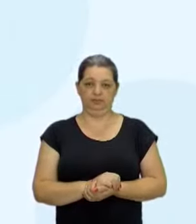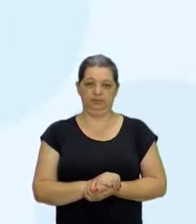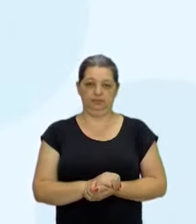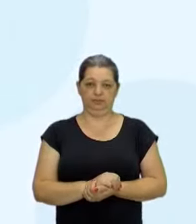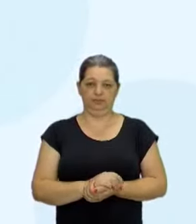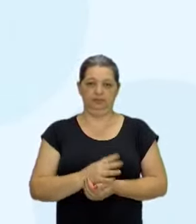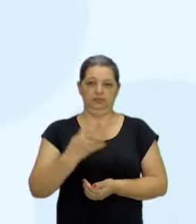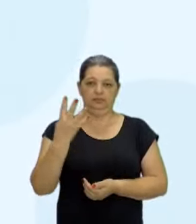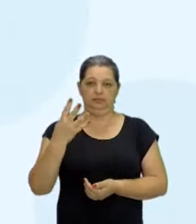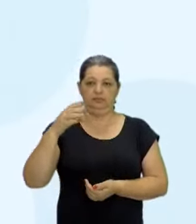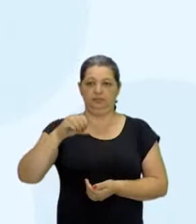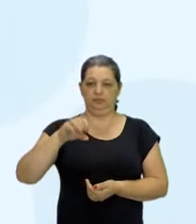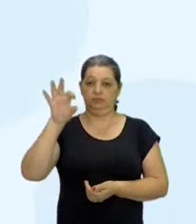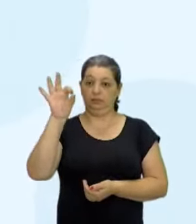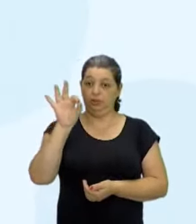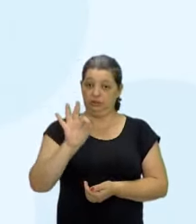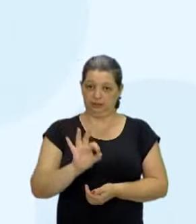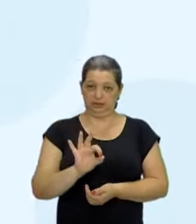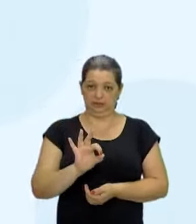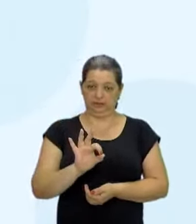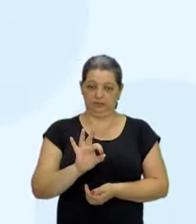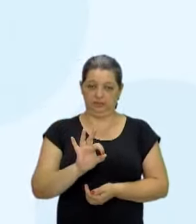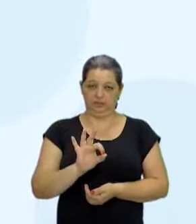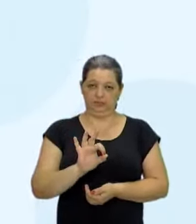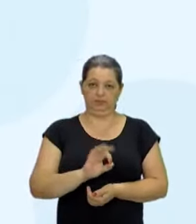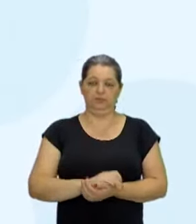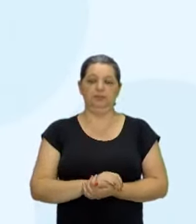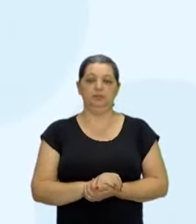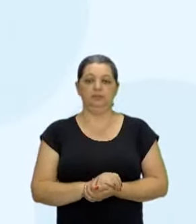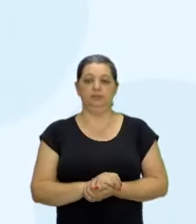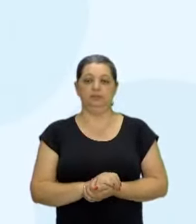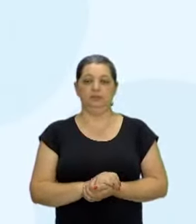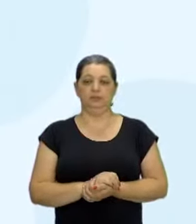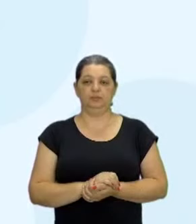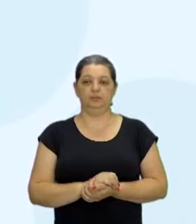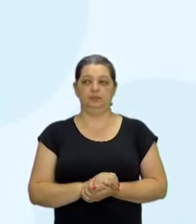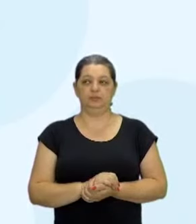49% researchers, only